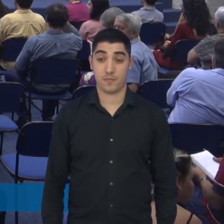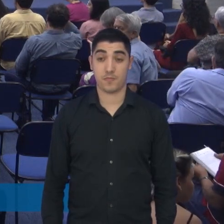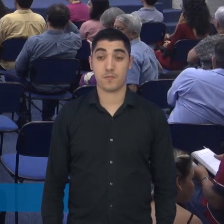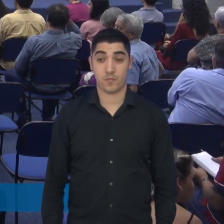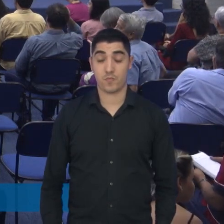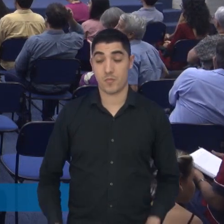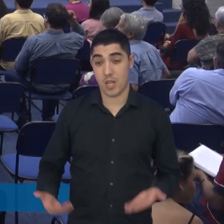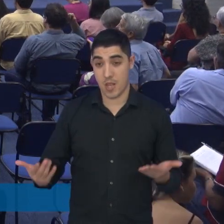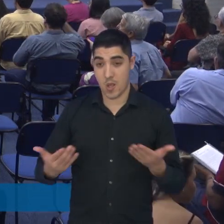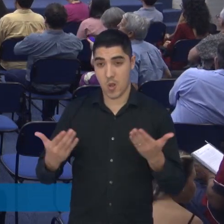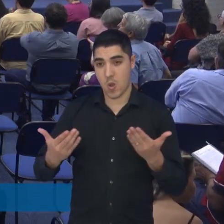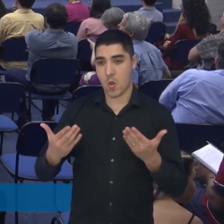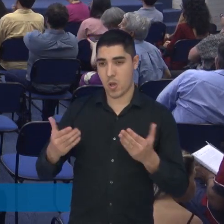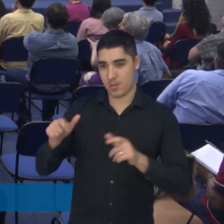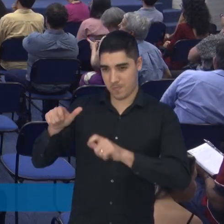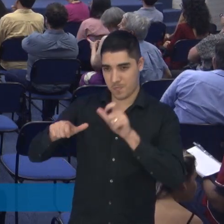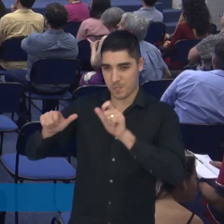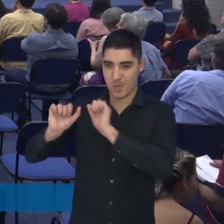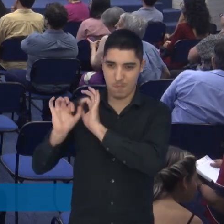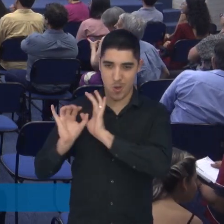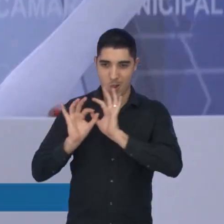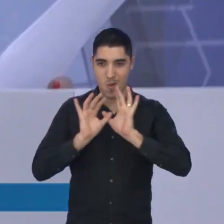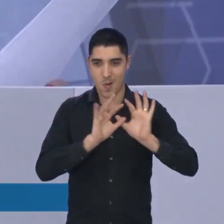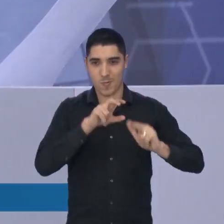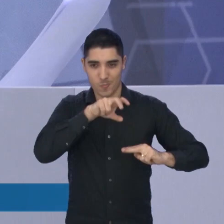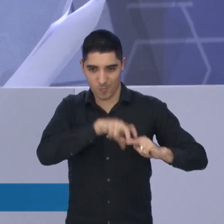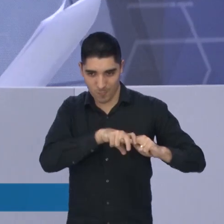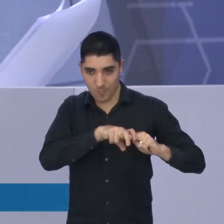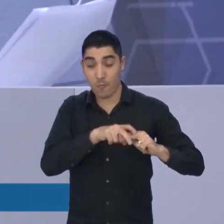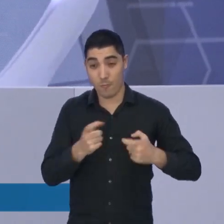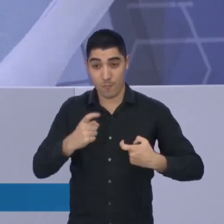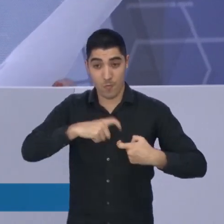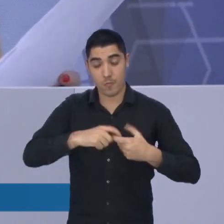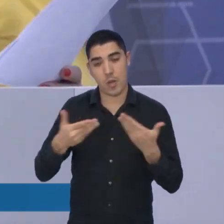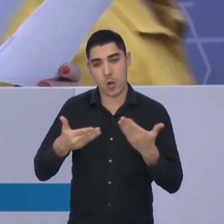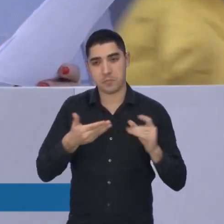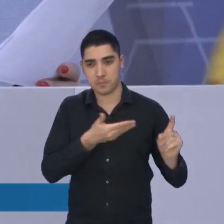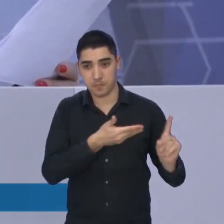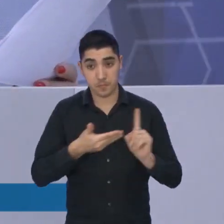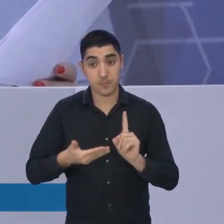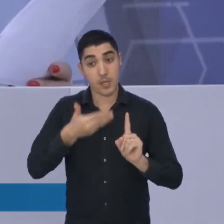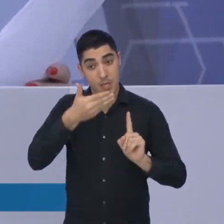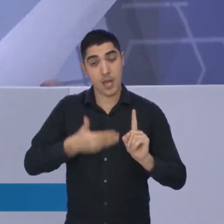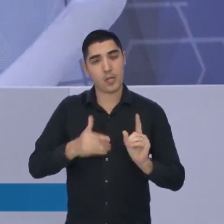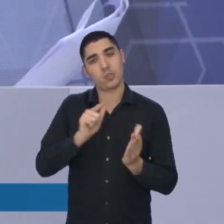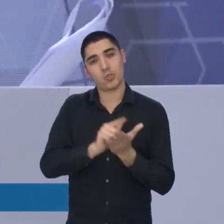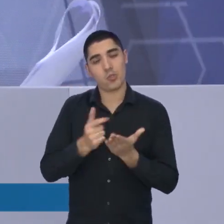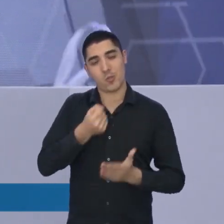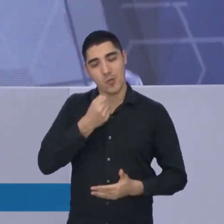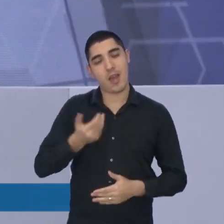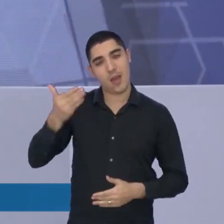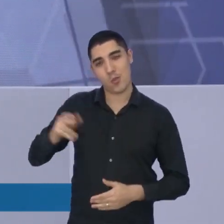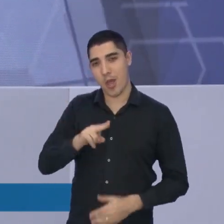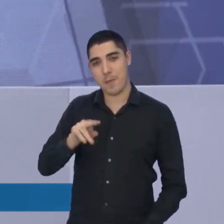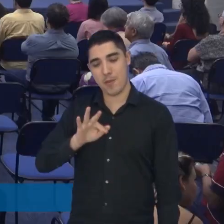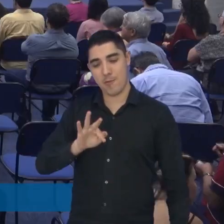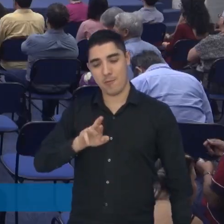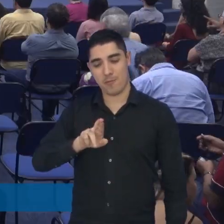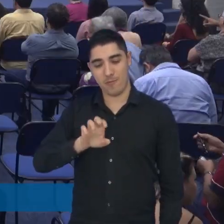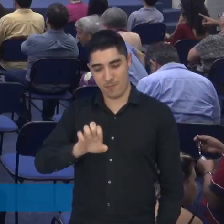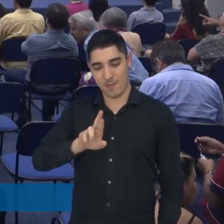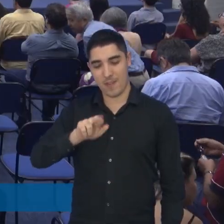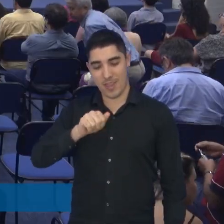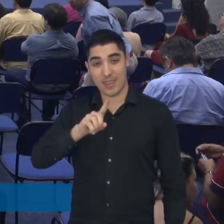Enquanto todos retornam aos seus lugares, convidamos para se pronunciar a jornalista Fernanda Soares Andrade,